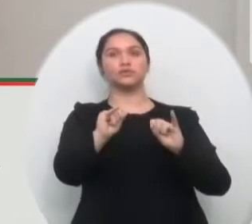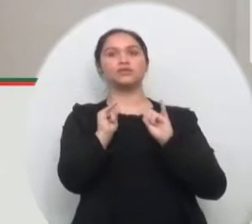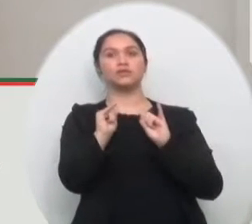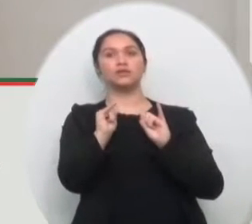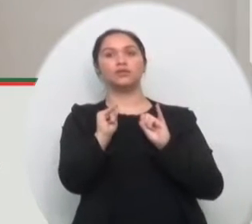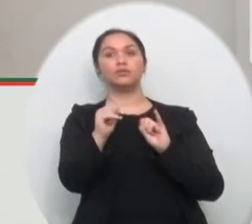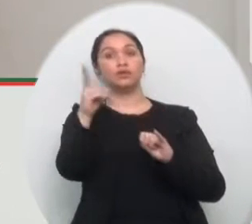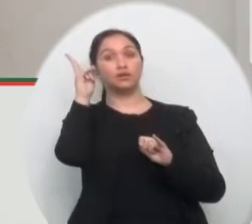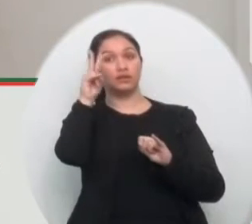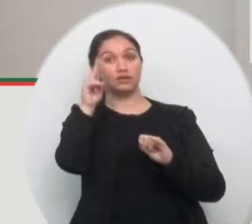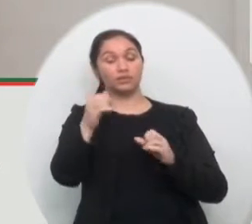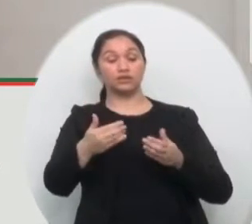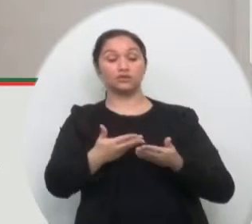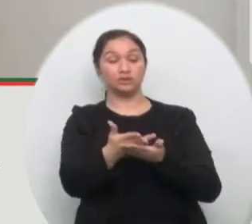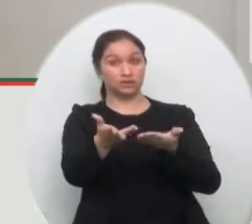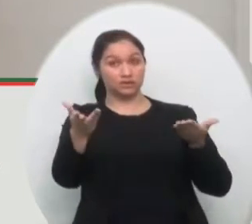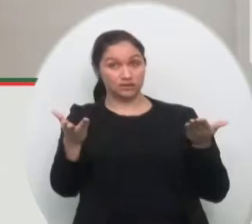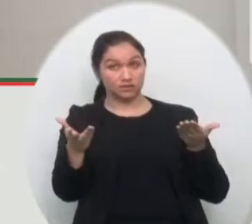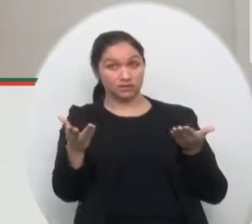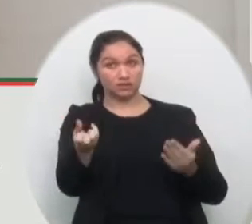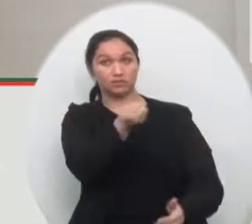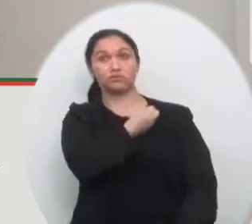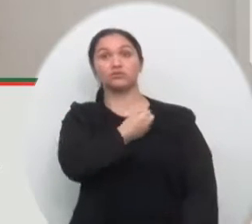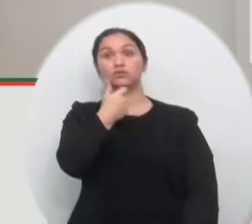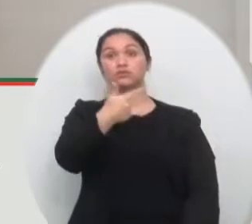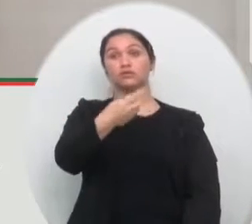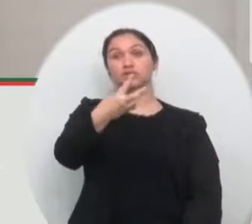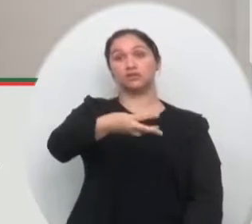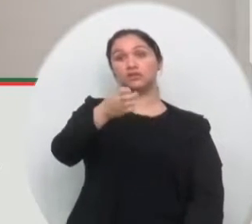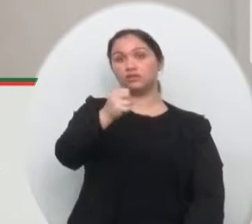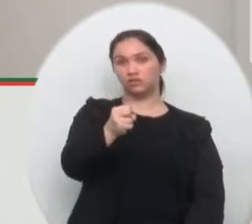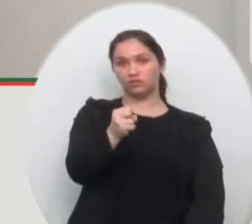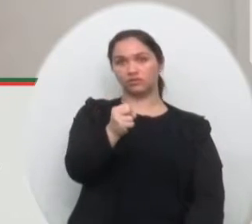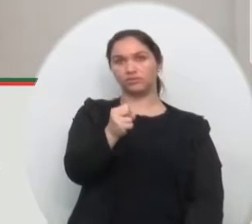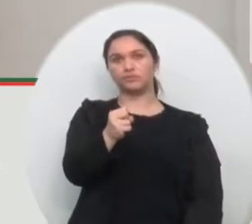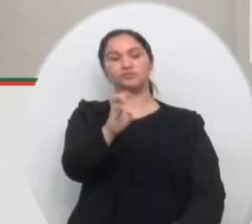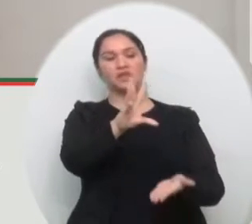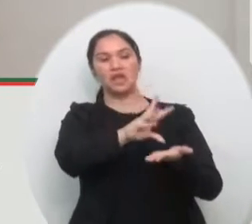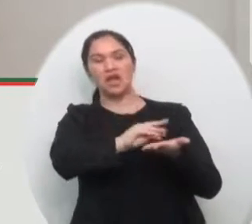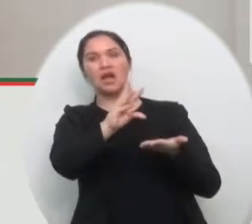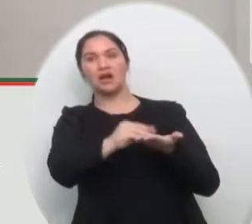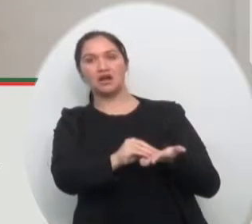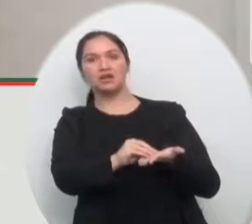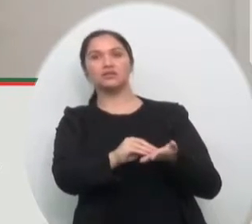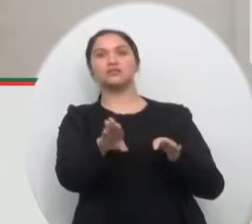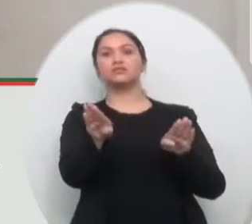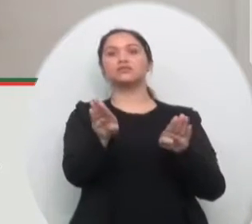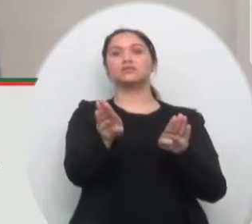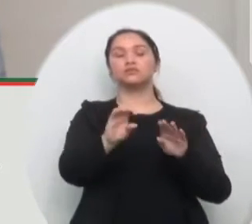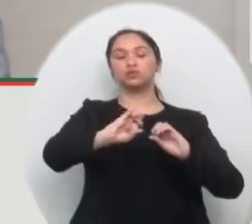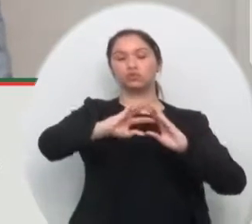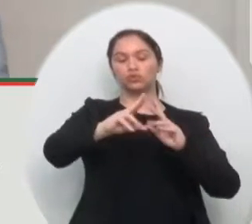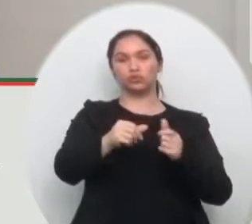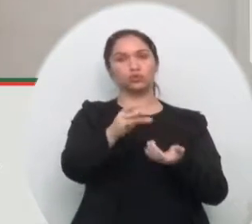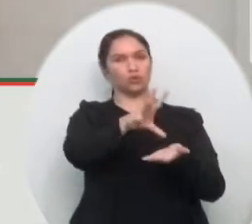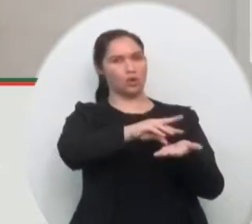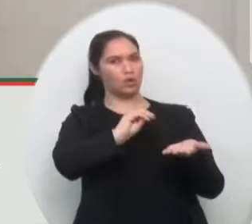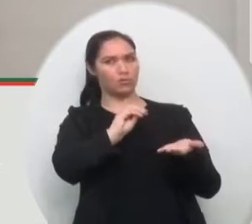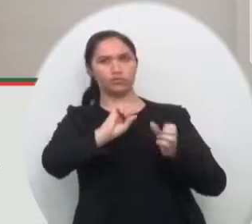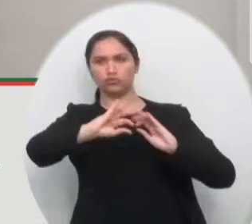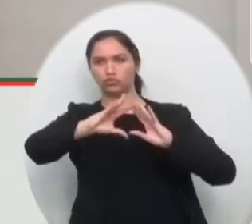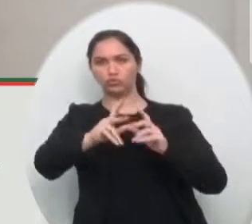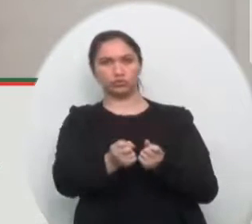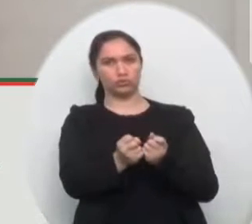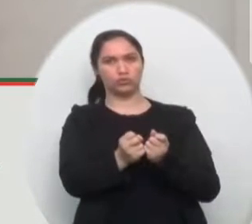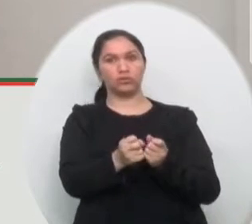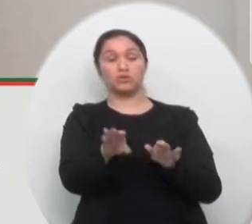de 2017. E aí, dentre eles, além da ata, eventuais impugnações ocorridas, né, cópia